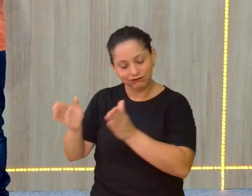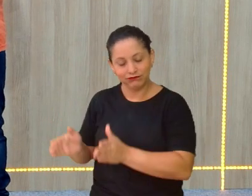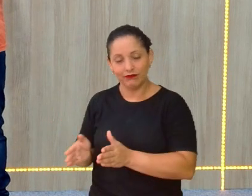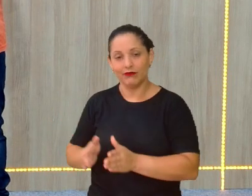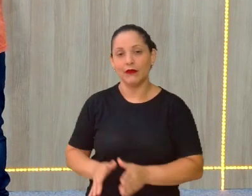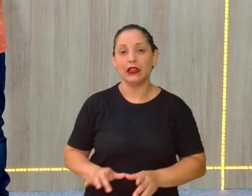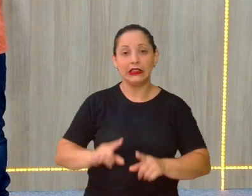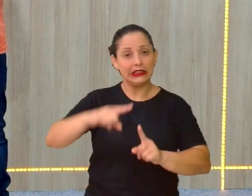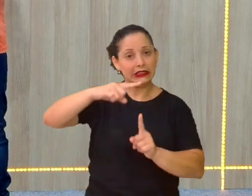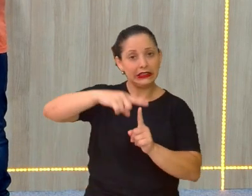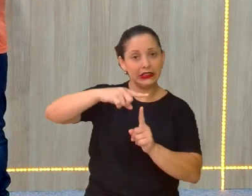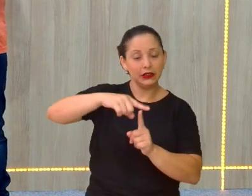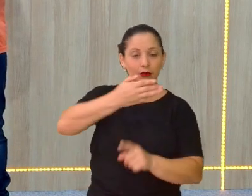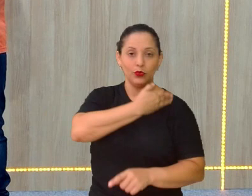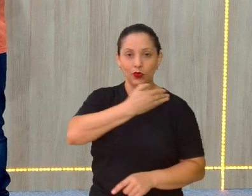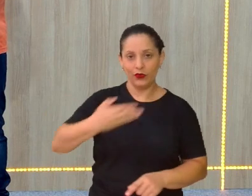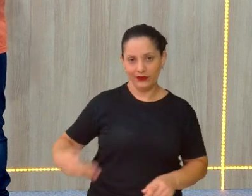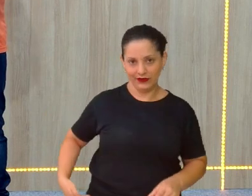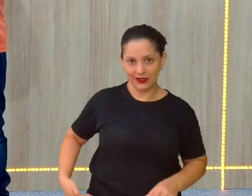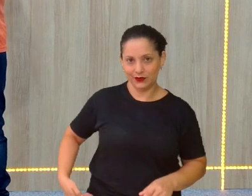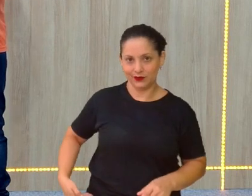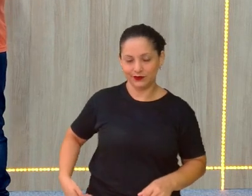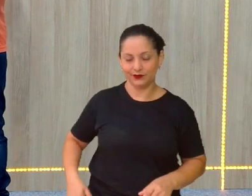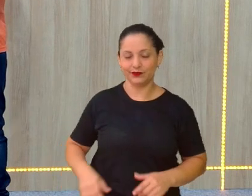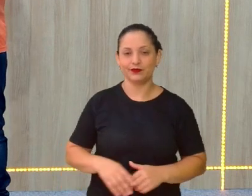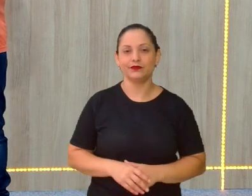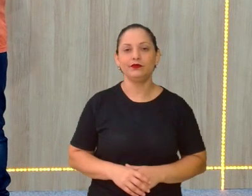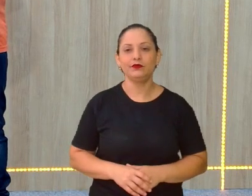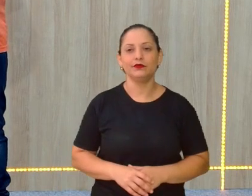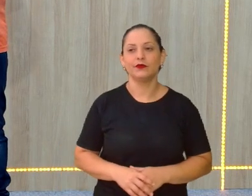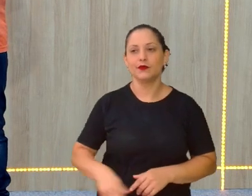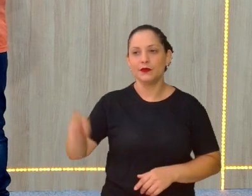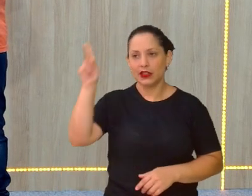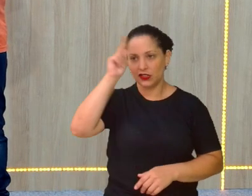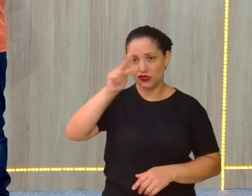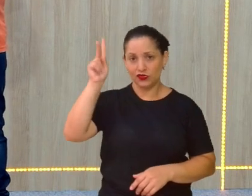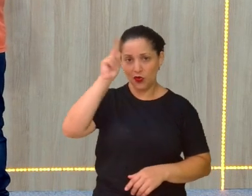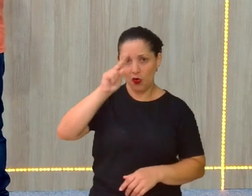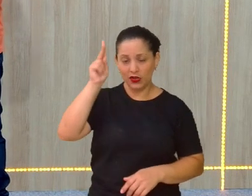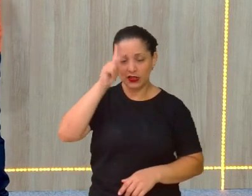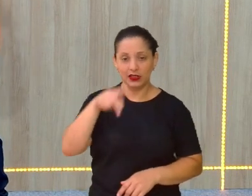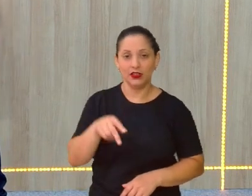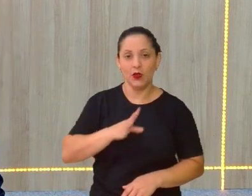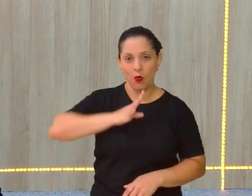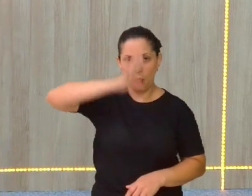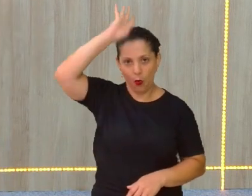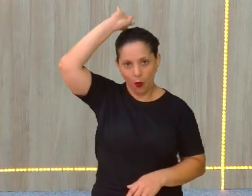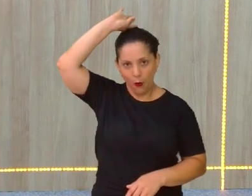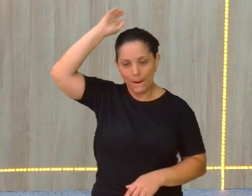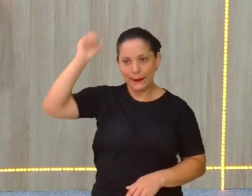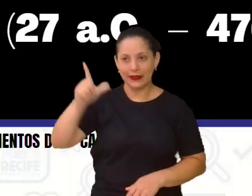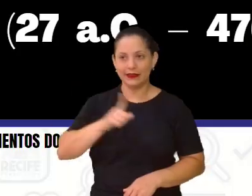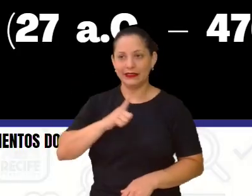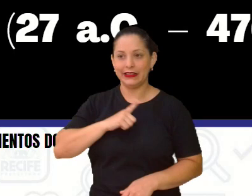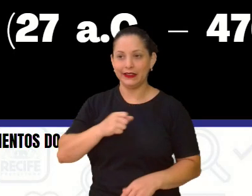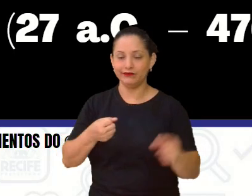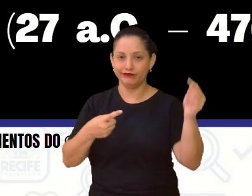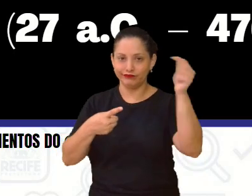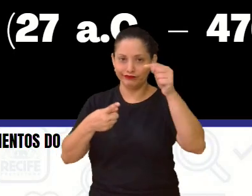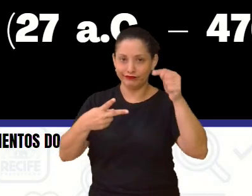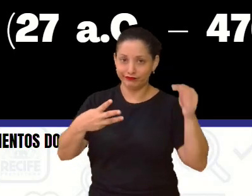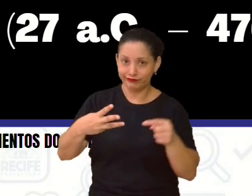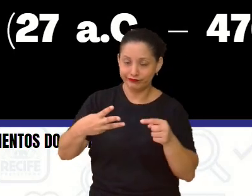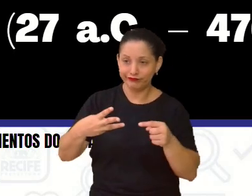ser empreendido nesse território. Então, a história de Roma, ela é dividida em 3 períodos.